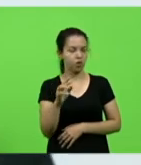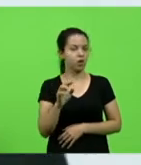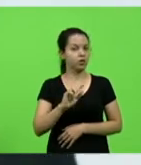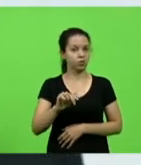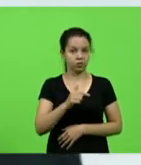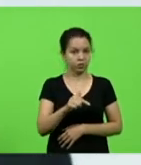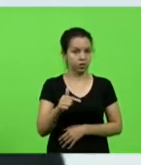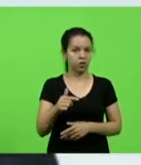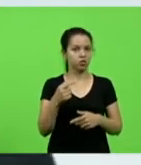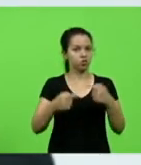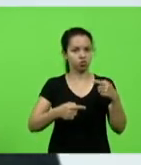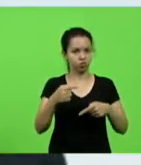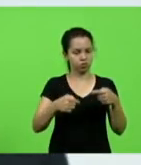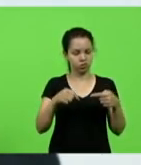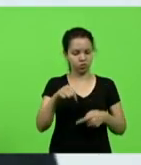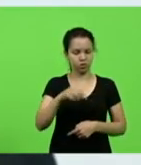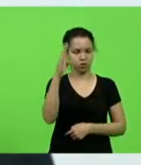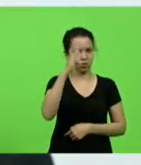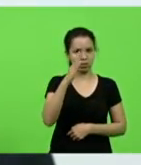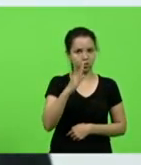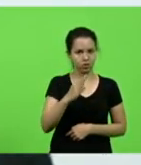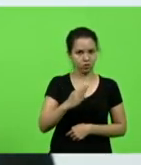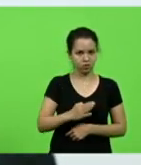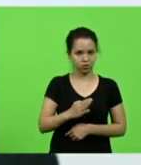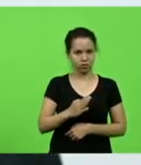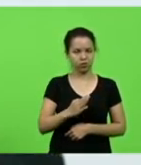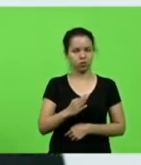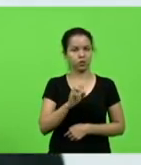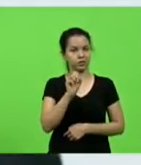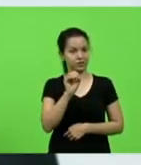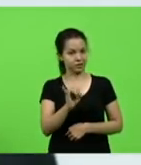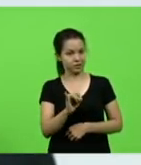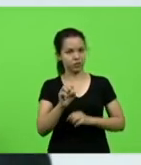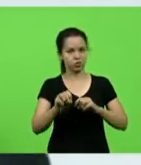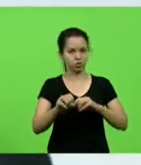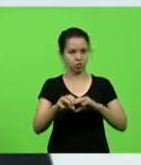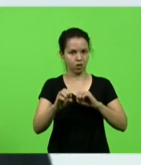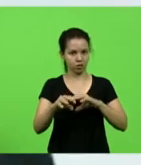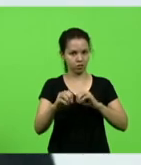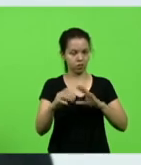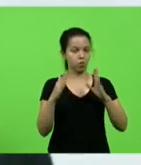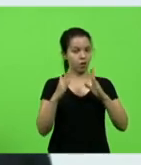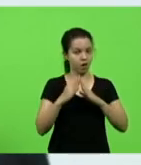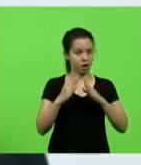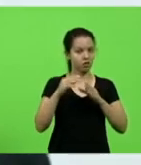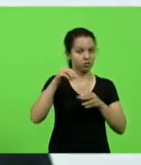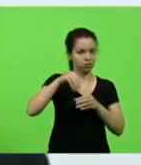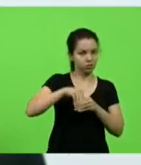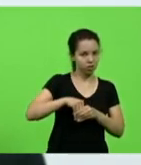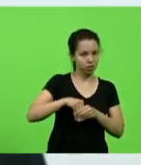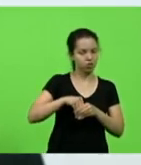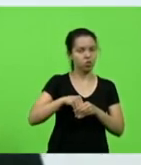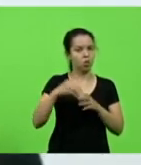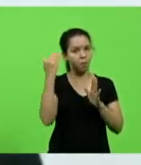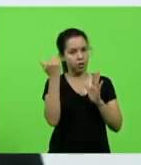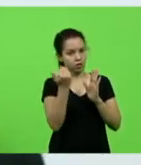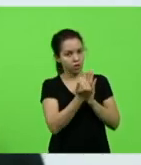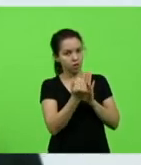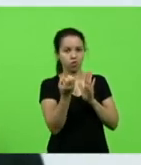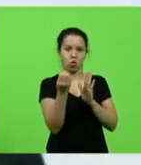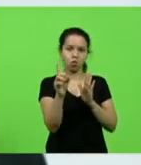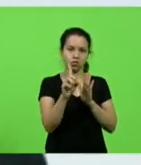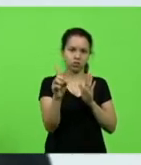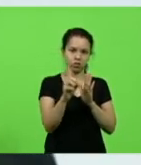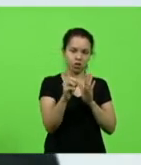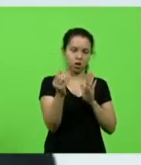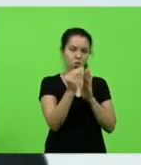discussão no Brasil se a educação domiciliar cumpre ou não cumpre os requisitos descritos na Constituição